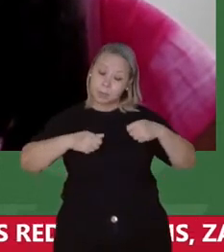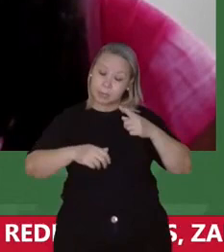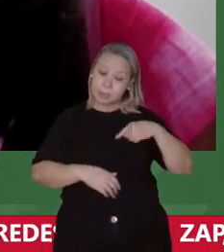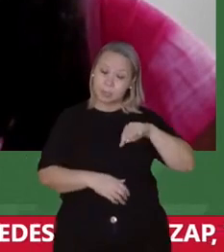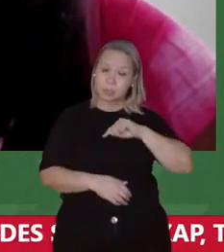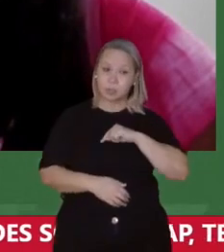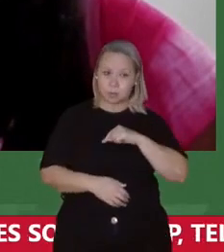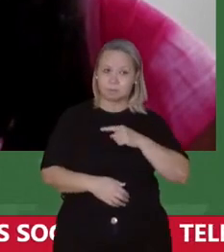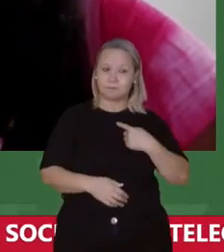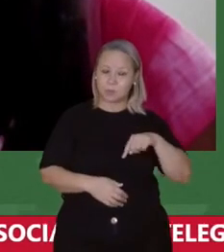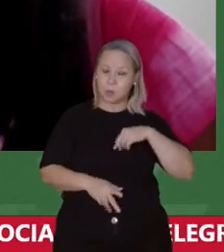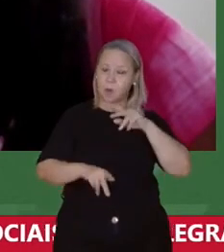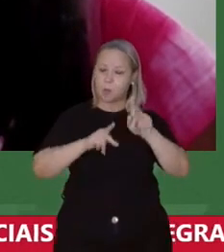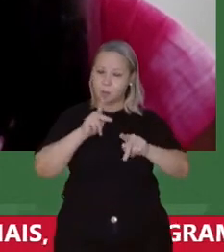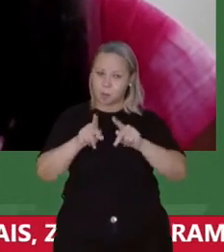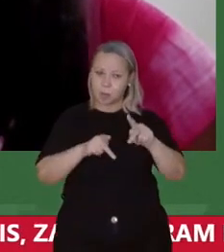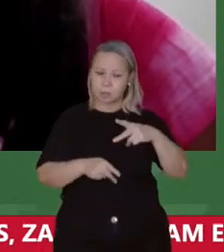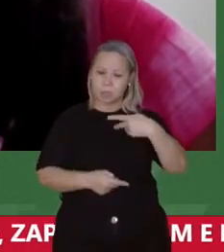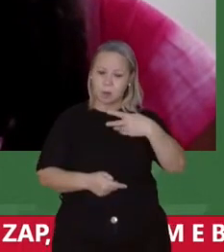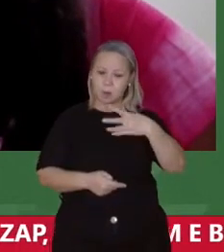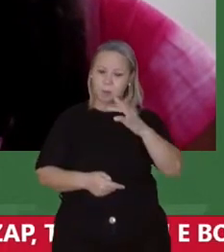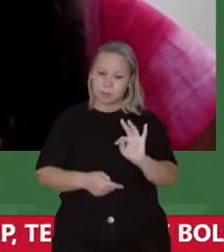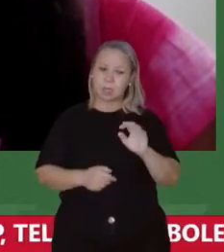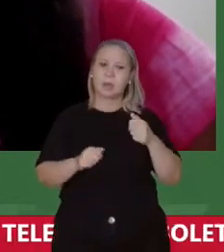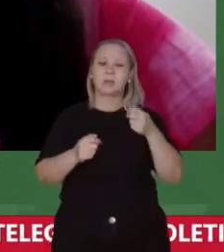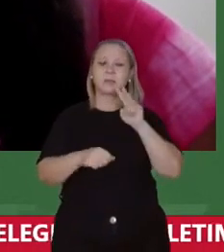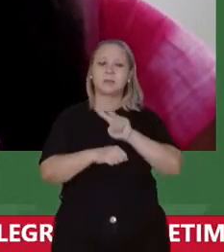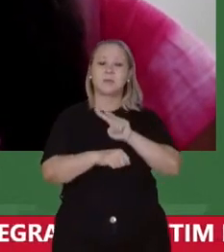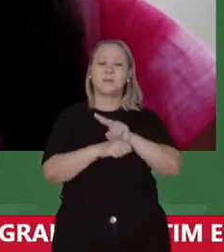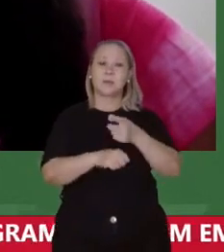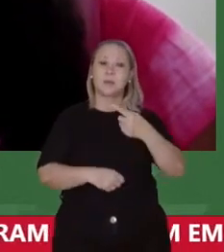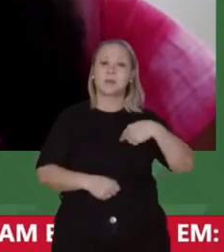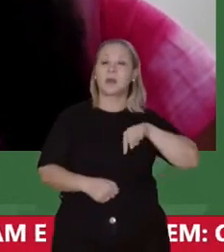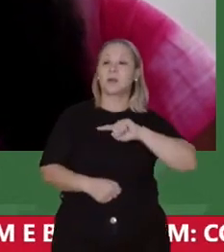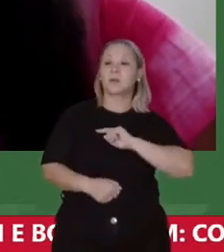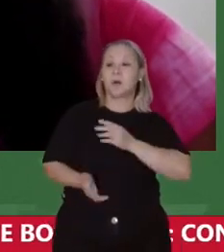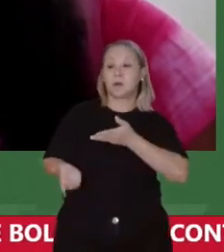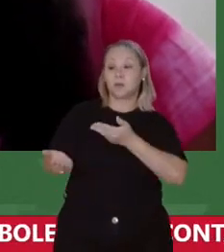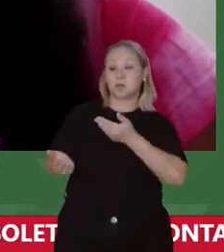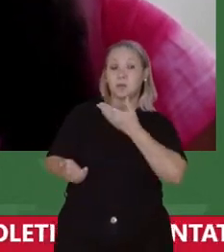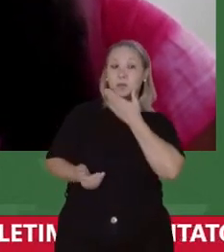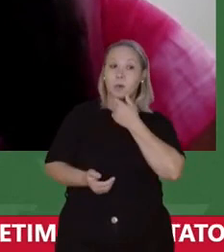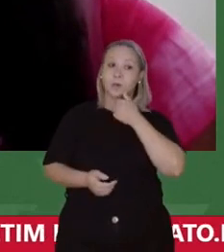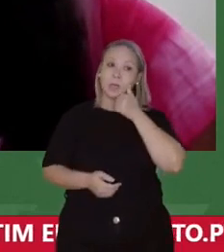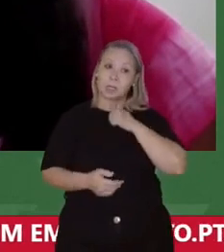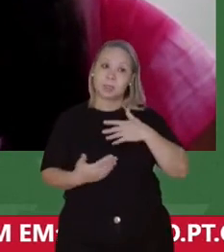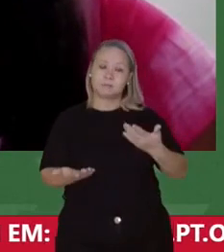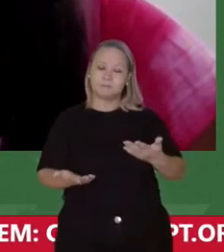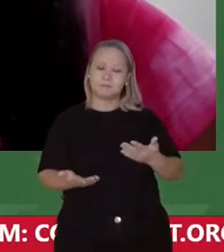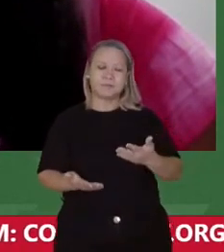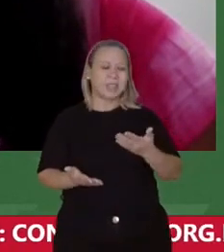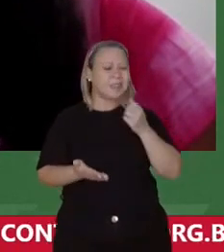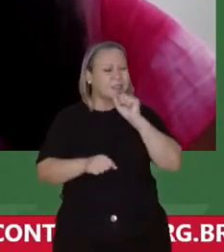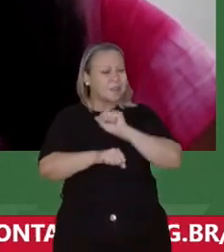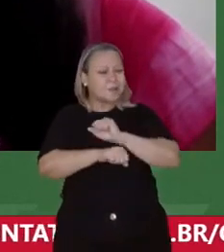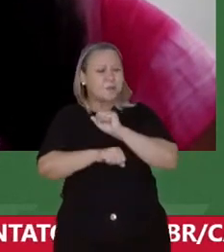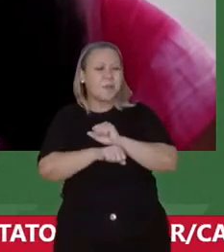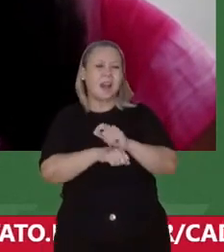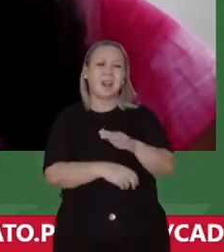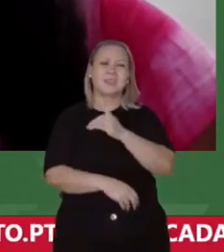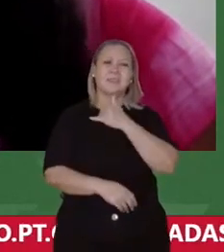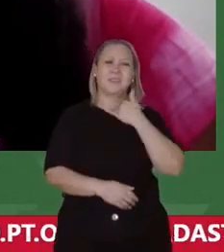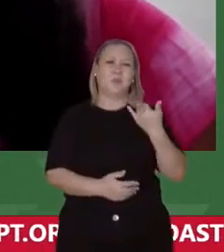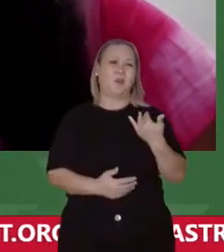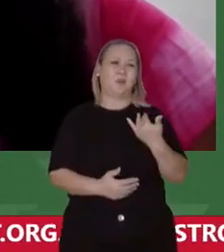e população, defender para que os nossos jovens negros e negras parem de ser mortos a cada 23 minutos e, para